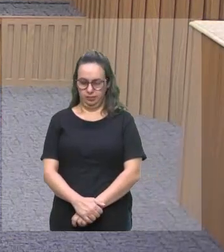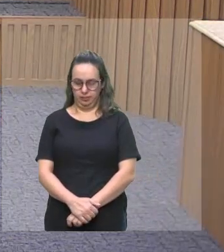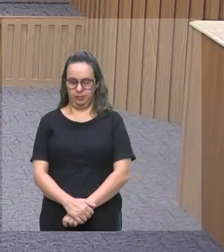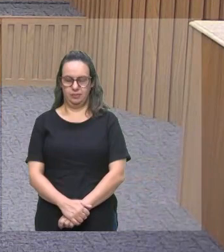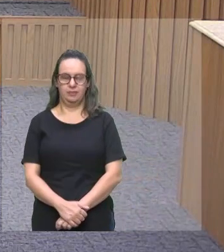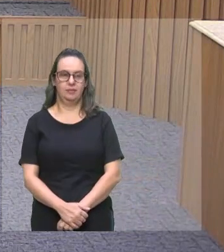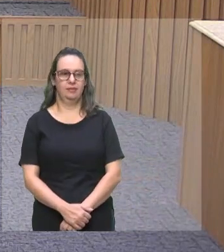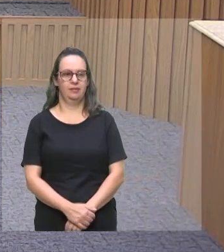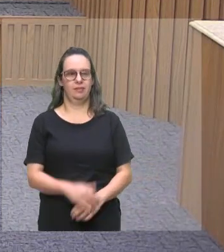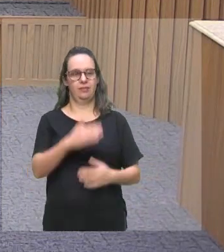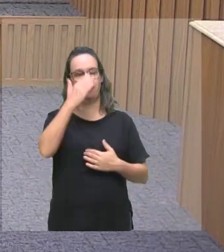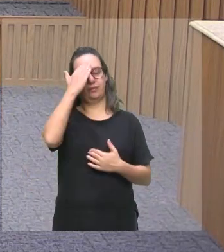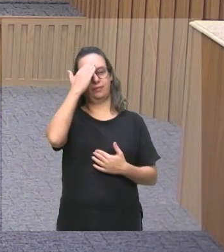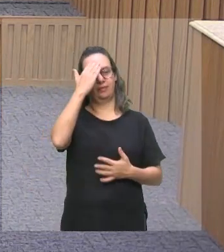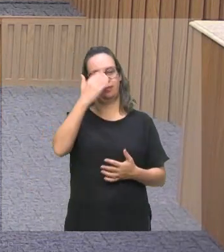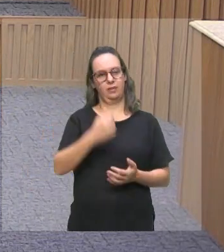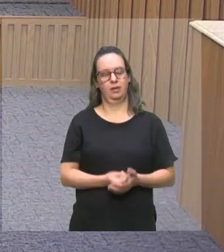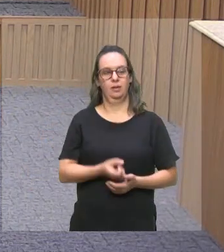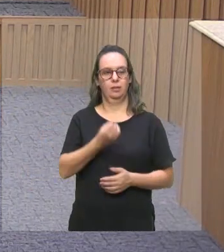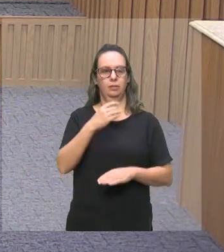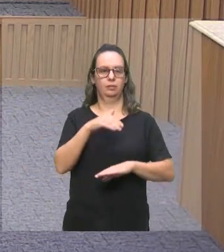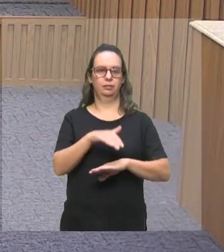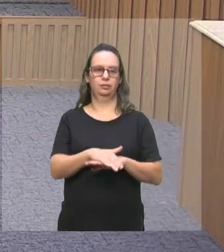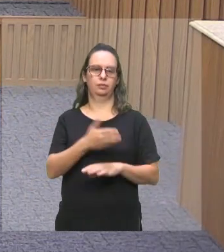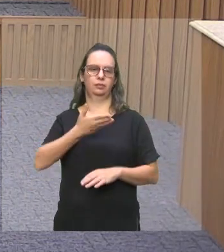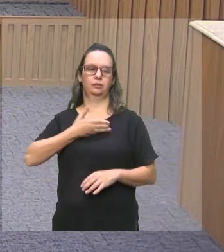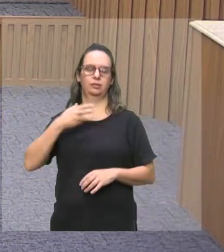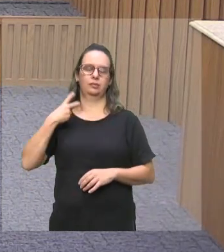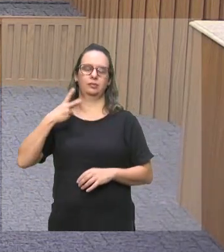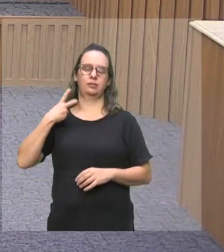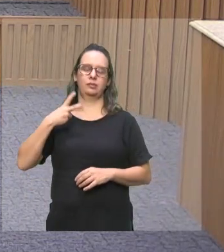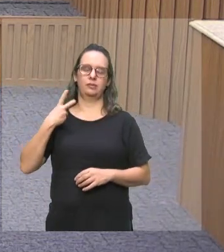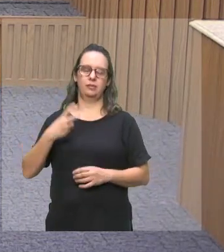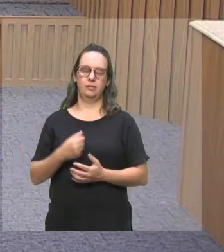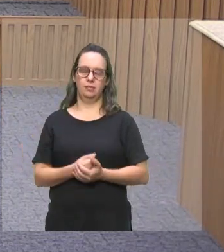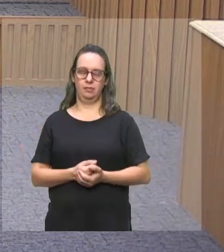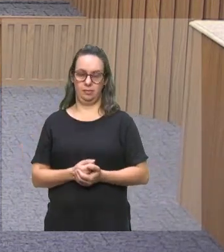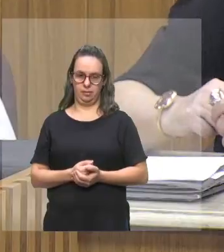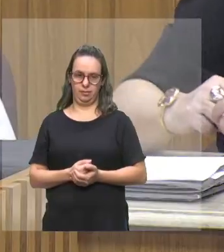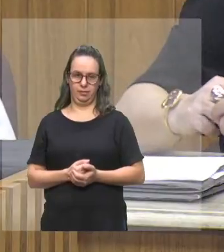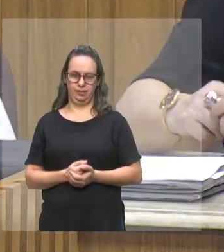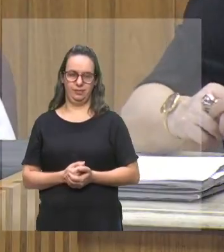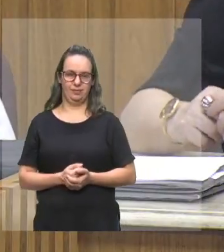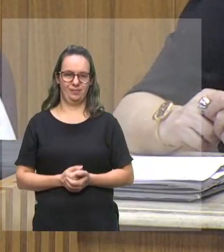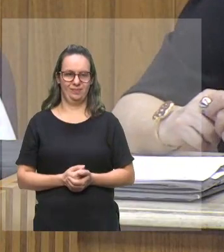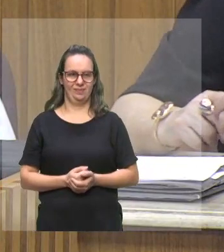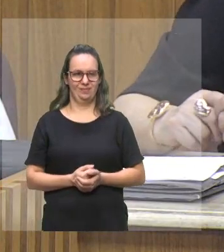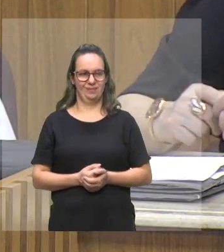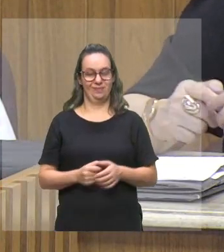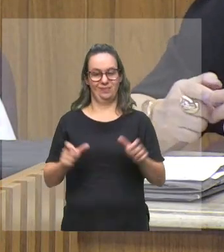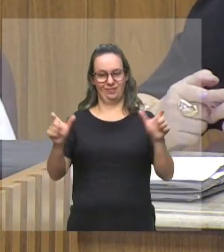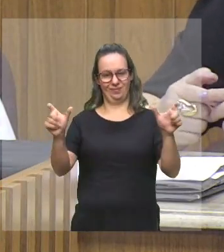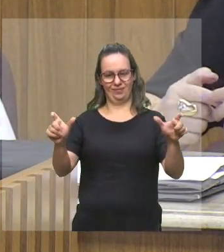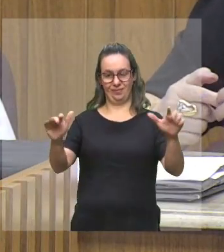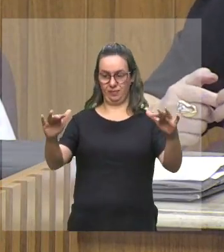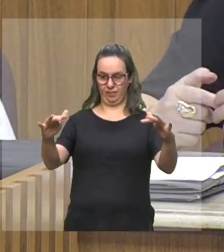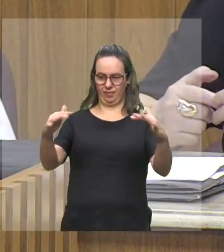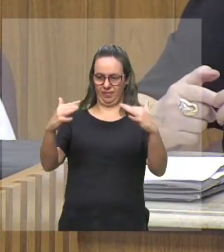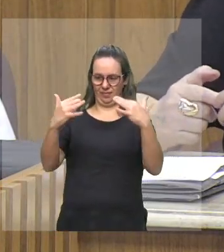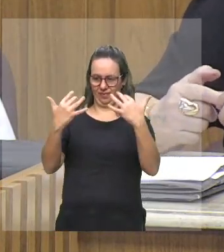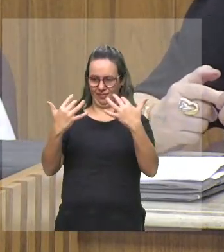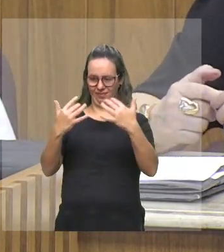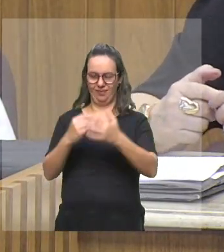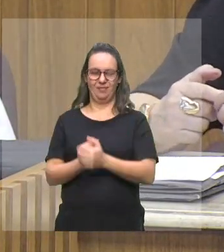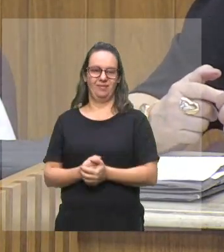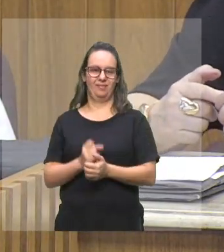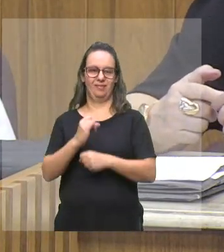Obrigado, senhor presidente. Boa noite, nobres colegas vereadores, nobres colegas vereadoras, público que está nos assistindo pelas diversas mídias sociais, público aqui